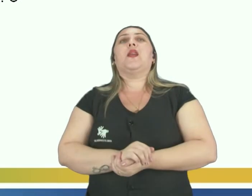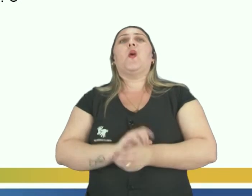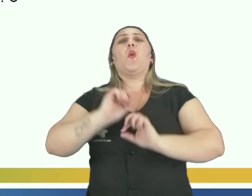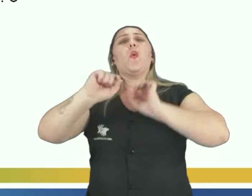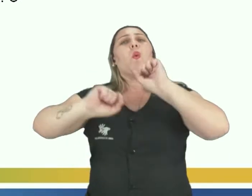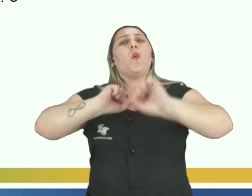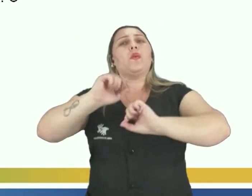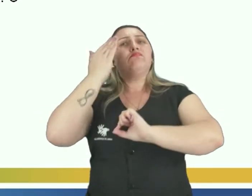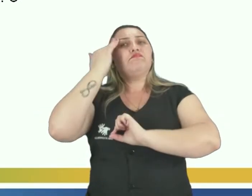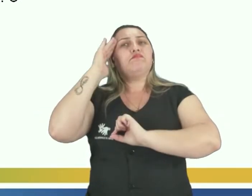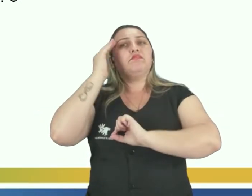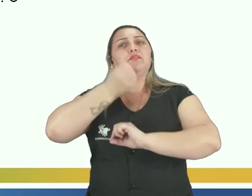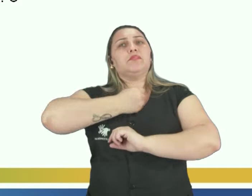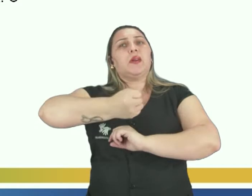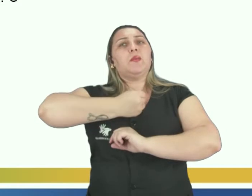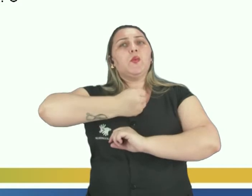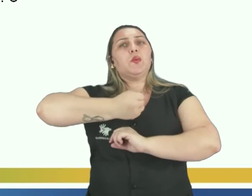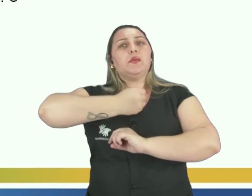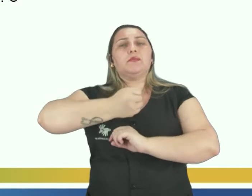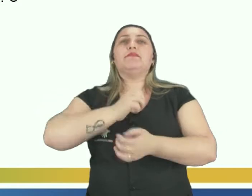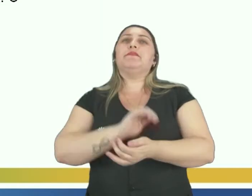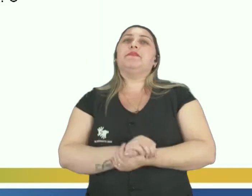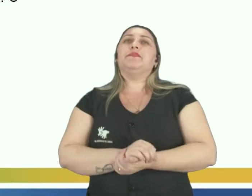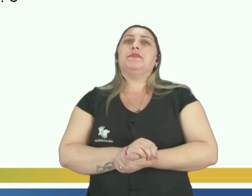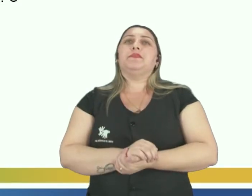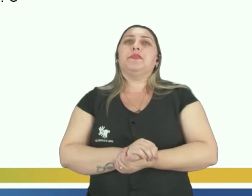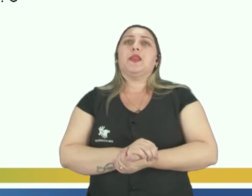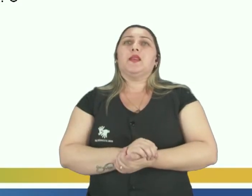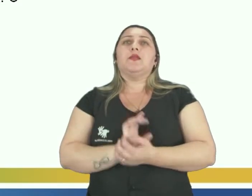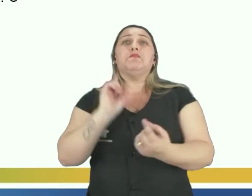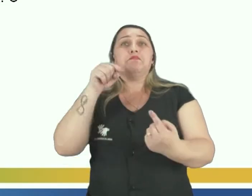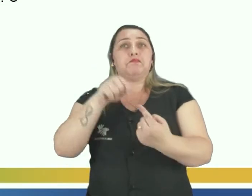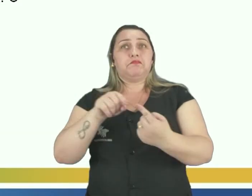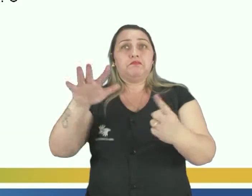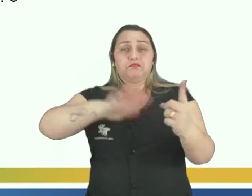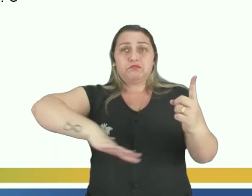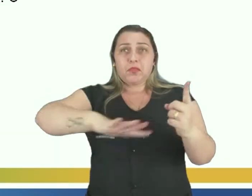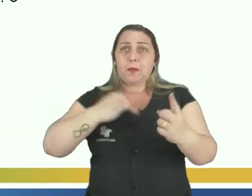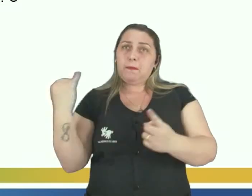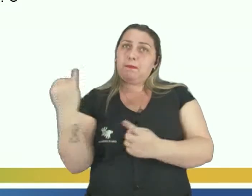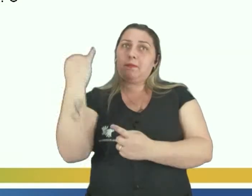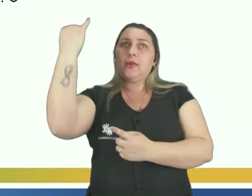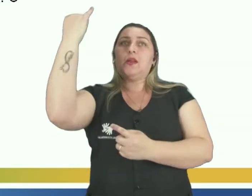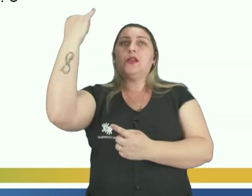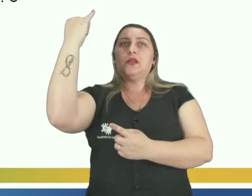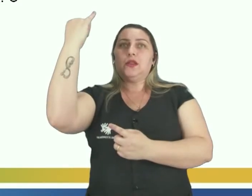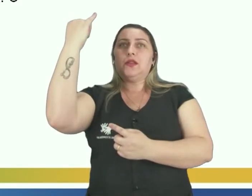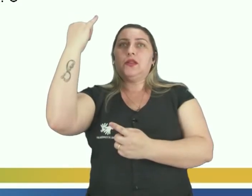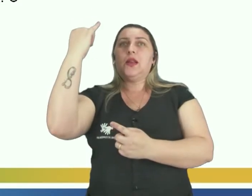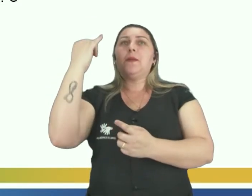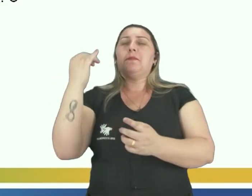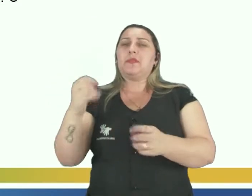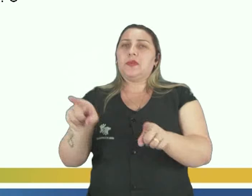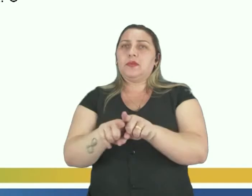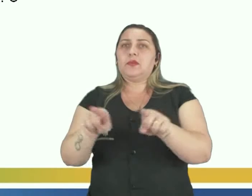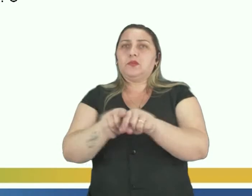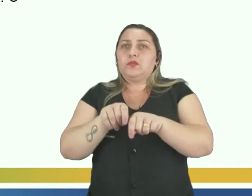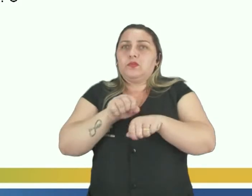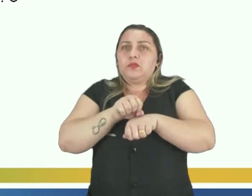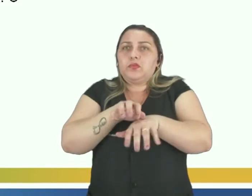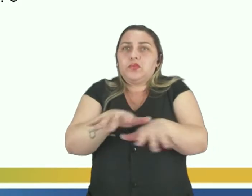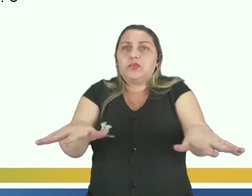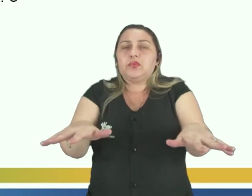vocês entenderam que é a entrevista? A entrevista possui uma função social muito importante, sendo essencial para a